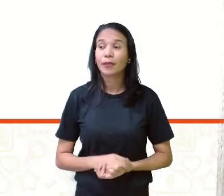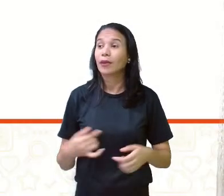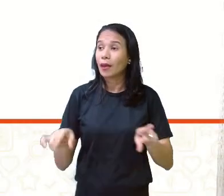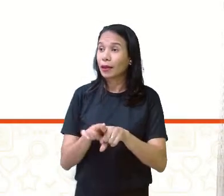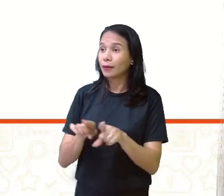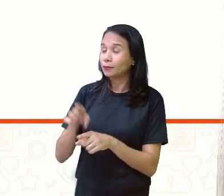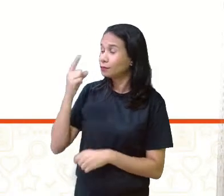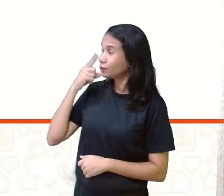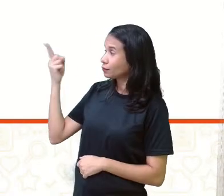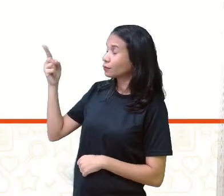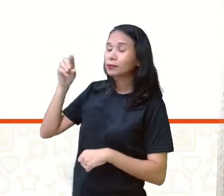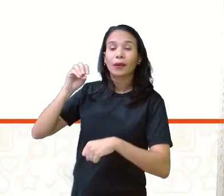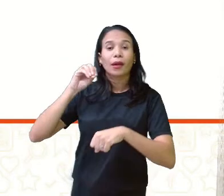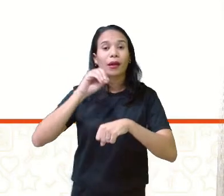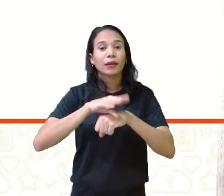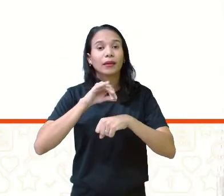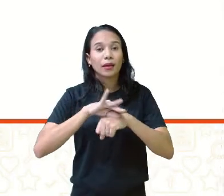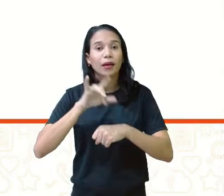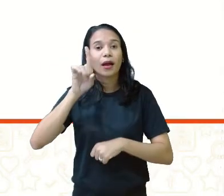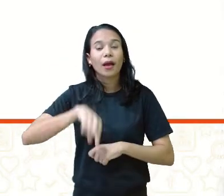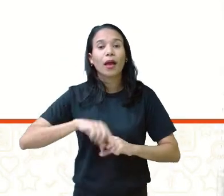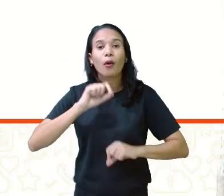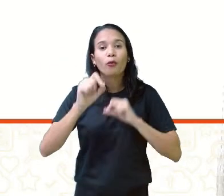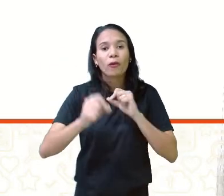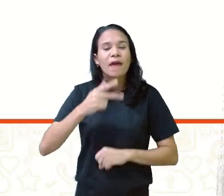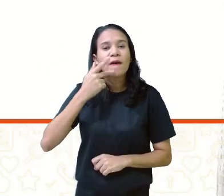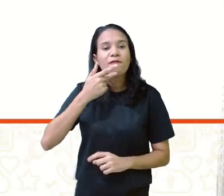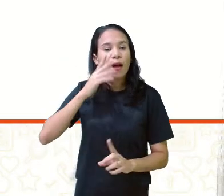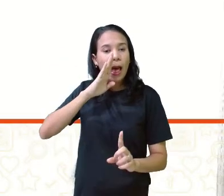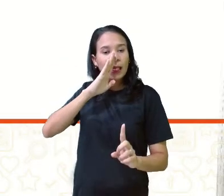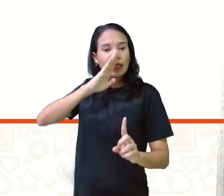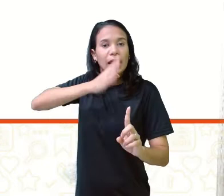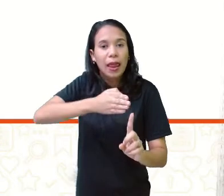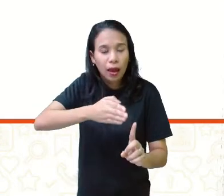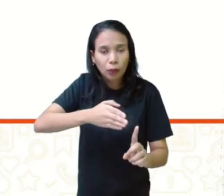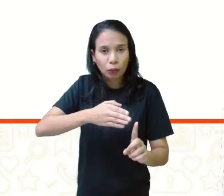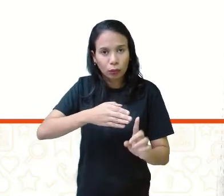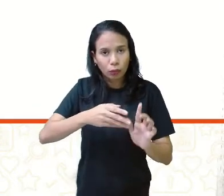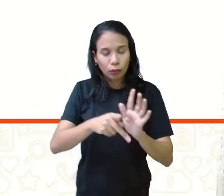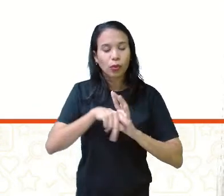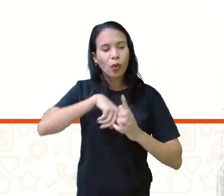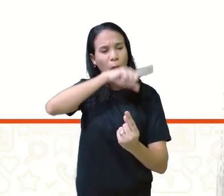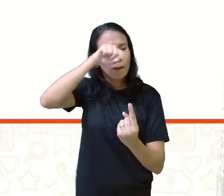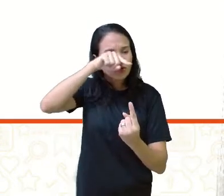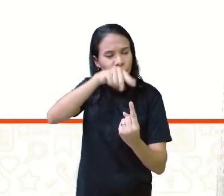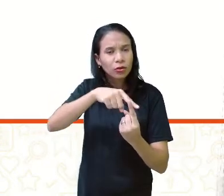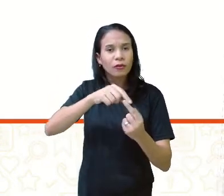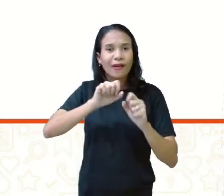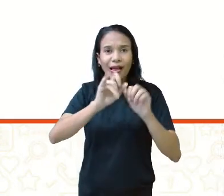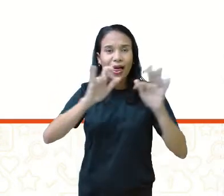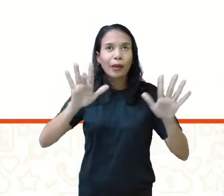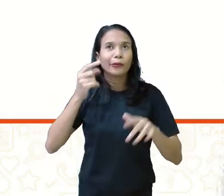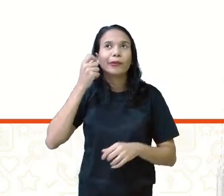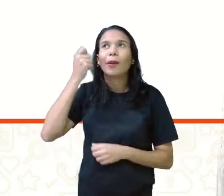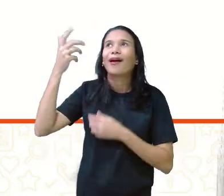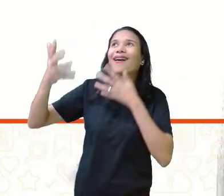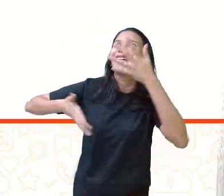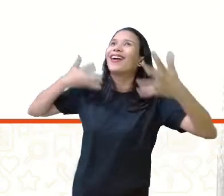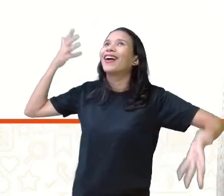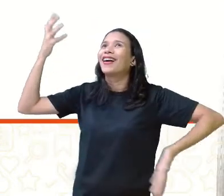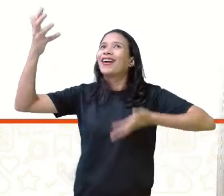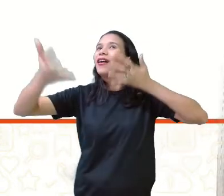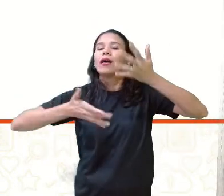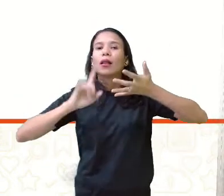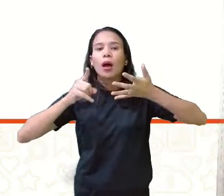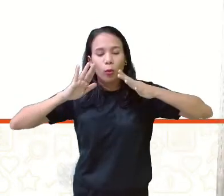Outra dica é use a linguagem direta, como eu já falei há pouco, objetiva, quando fala com ele. Seja o